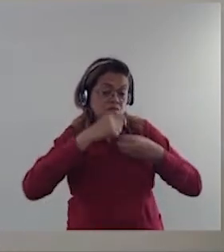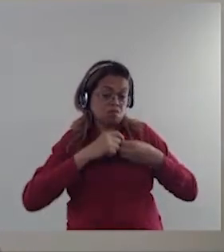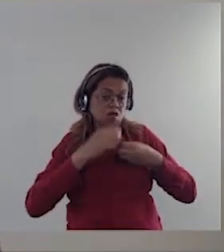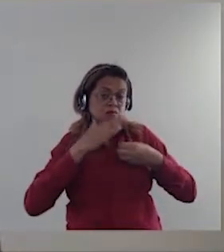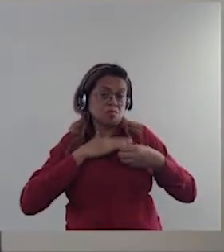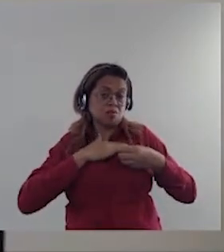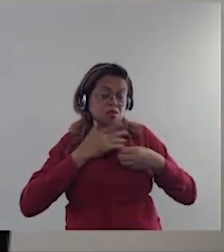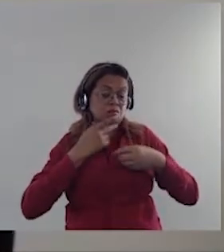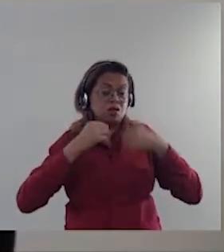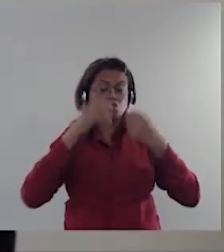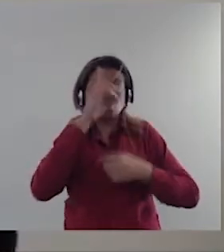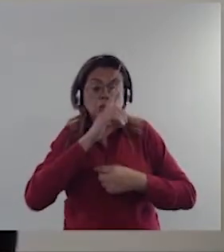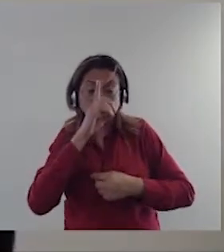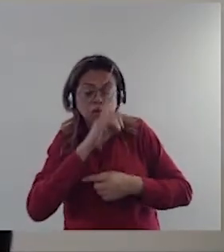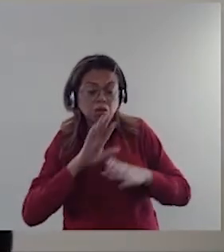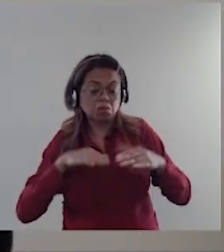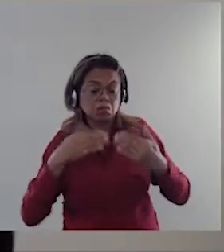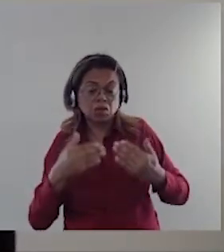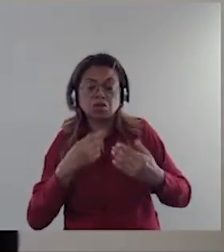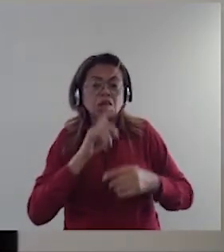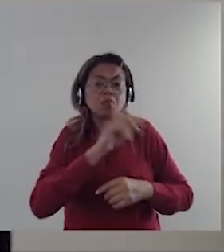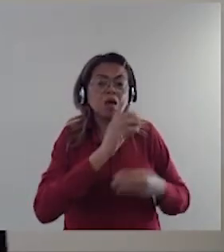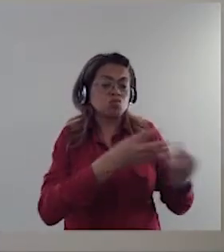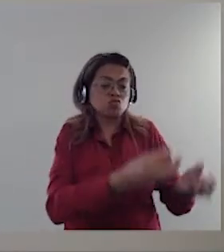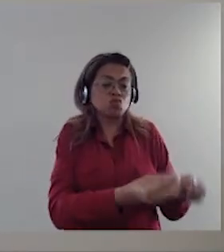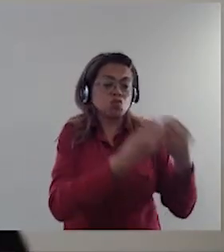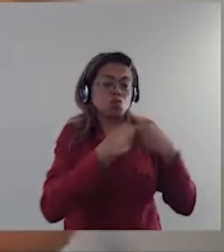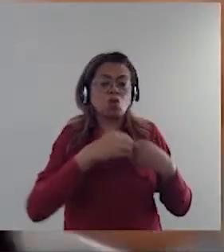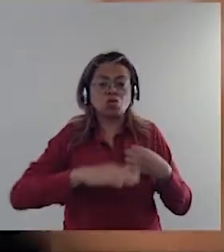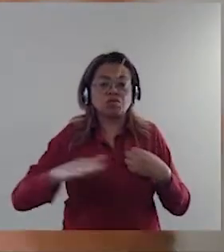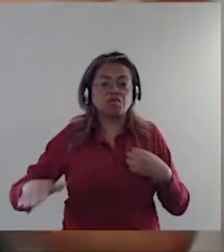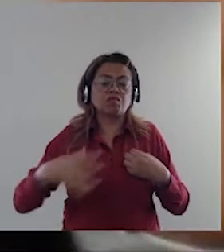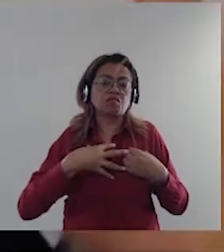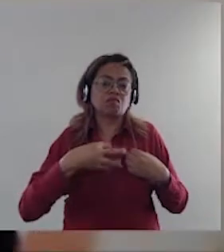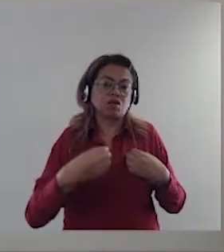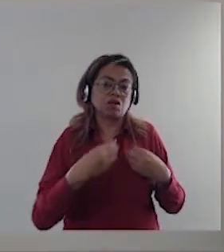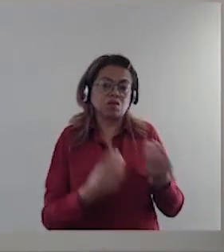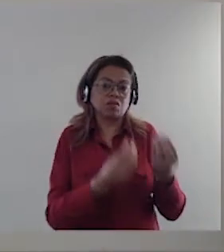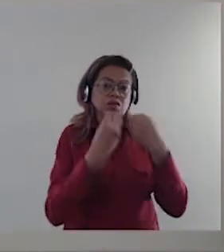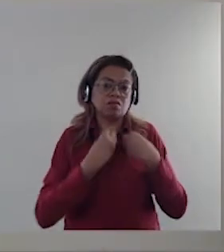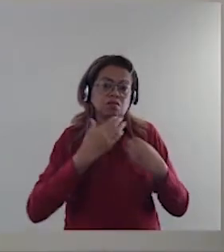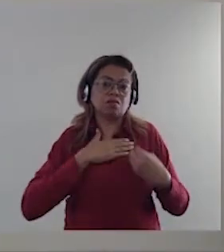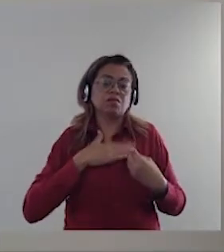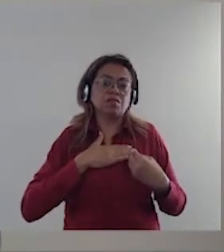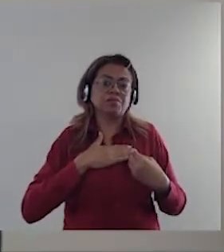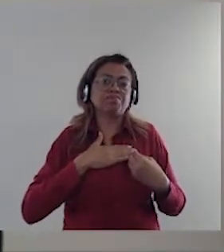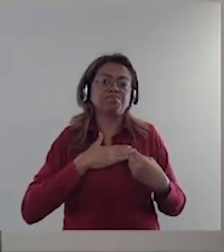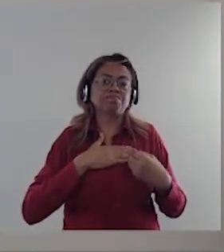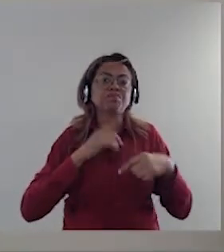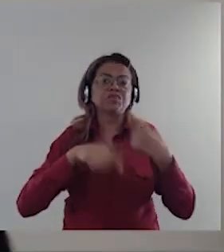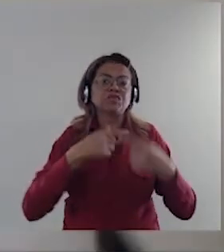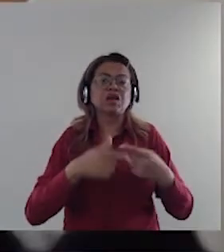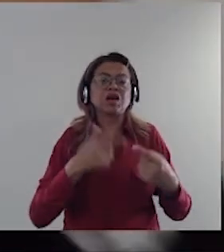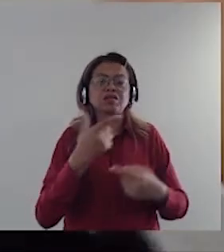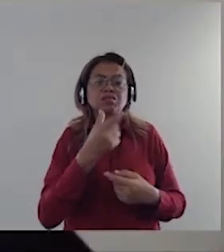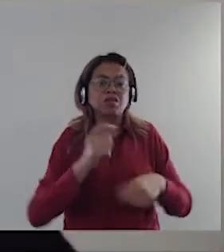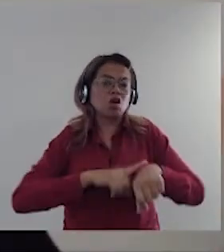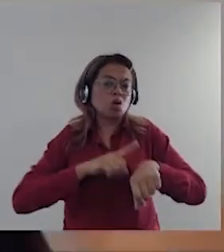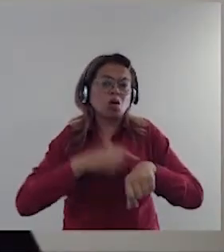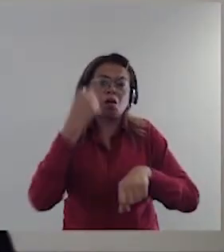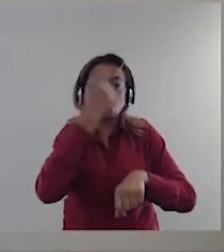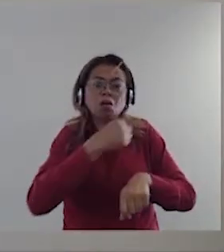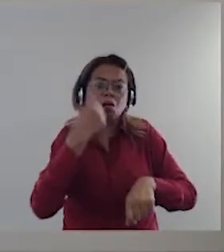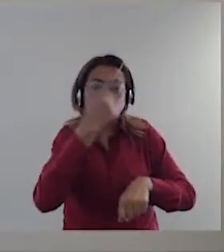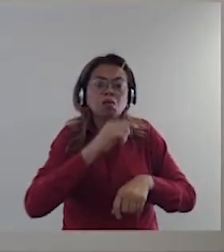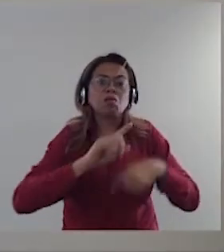18 horas do domingo, e ter pego ali às 18 horas da sexta, por exemplo, dando aqui um exemplo, e pegou às 20, depois só